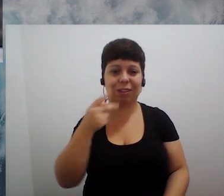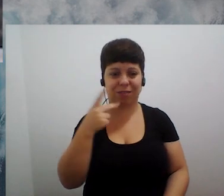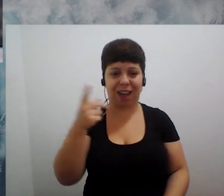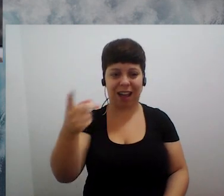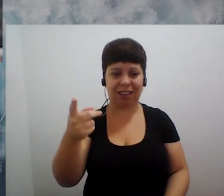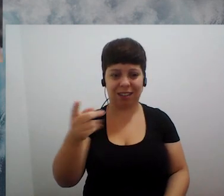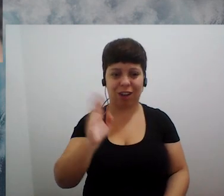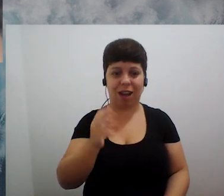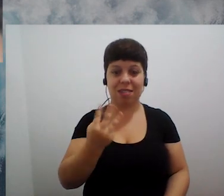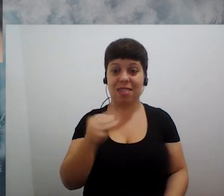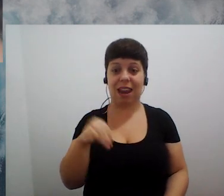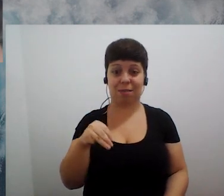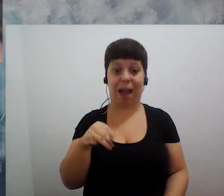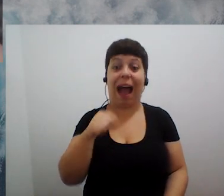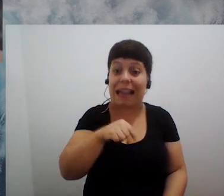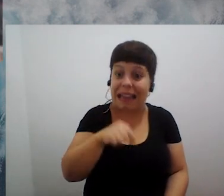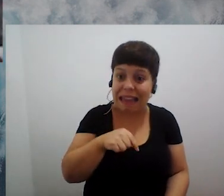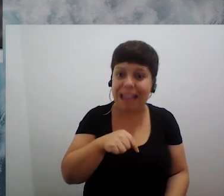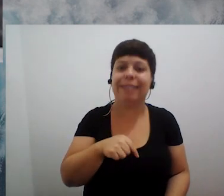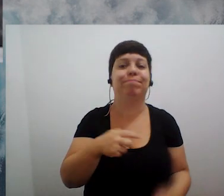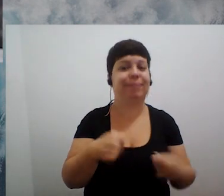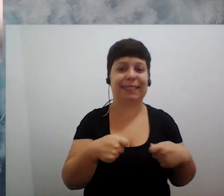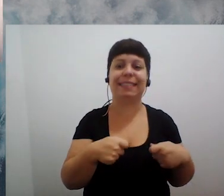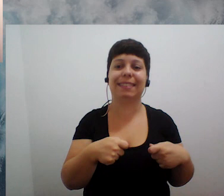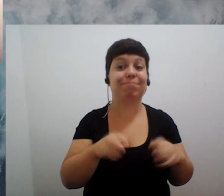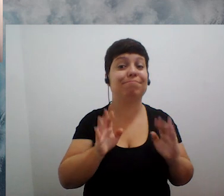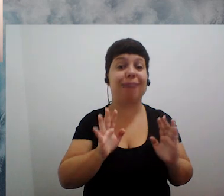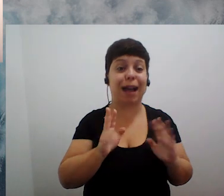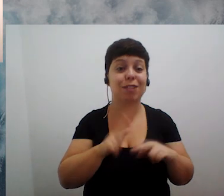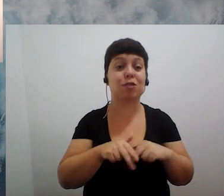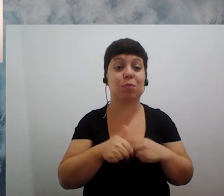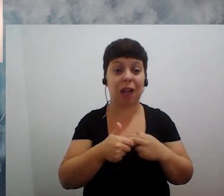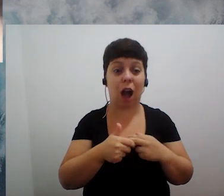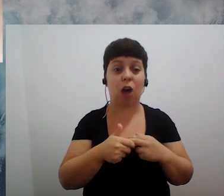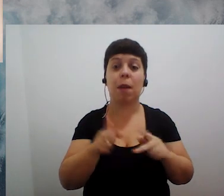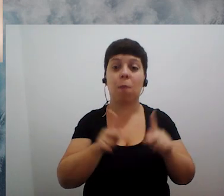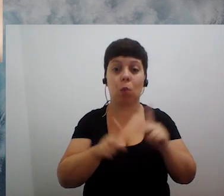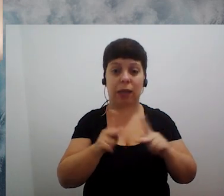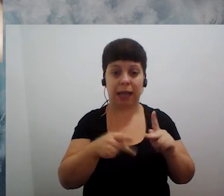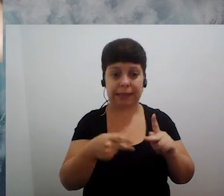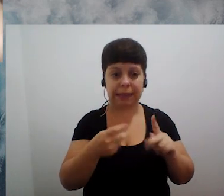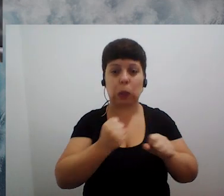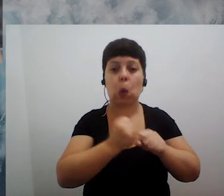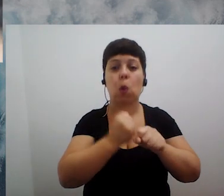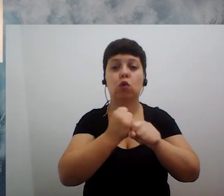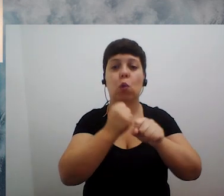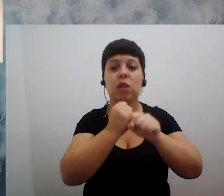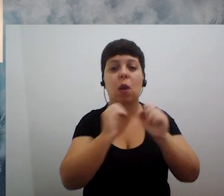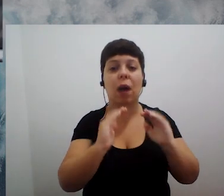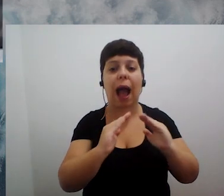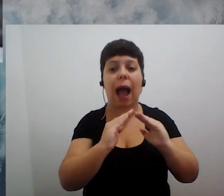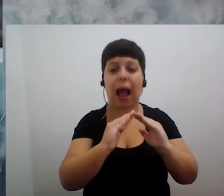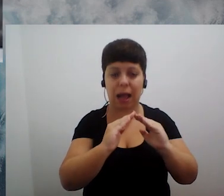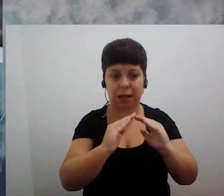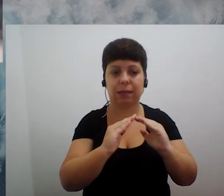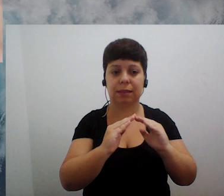que aí 3 minutinhos da praia, a gente deveria ser assim. Mas muito por conta também da nossa população, de construção